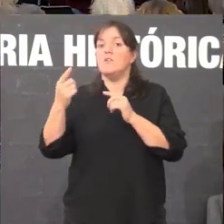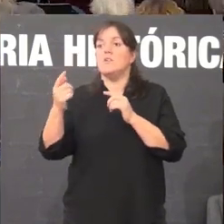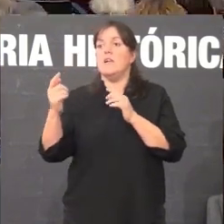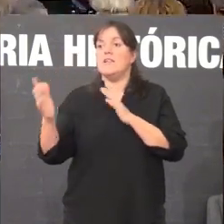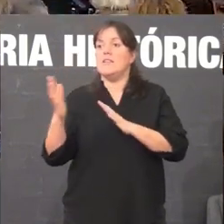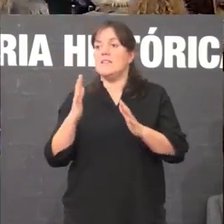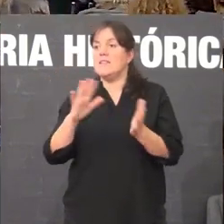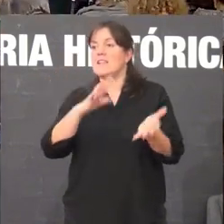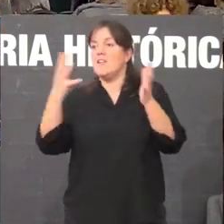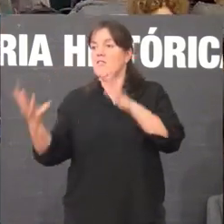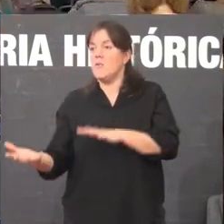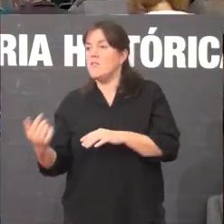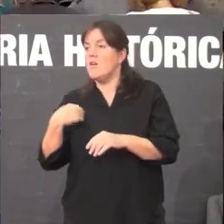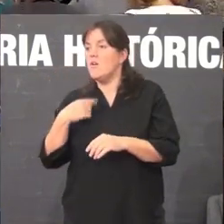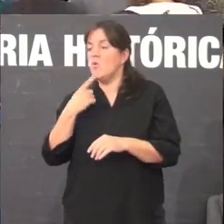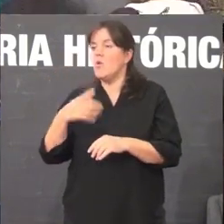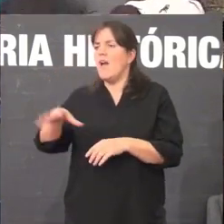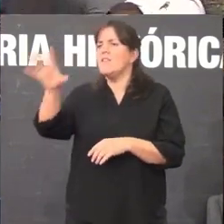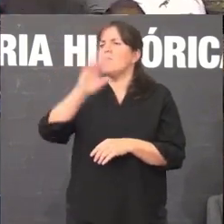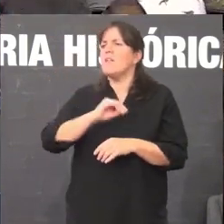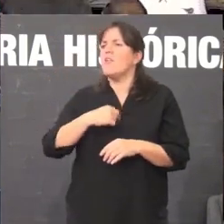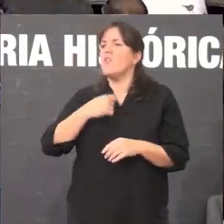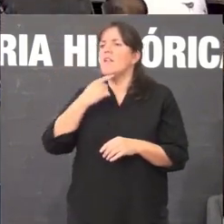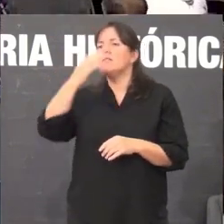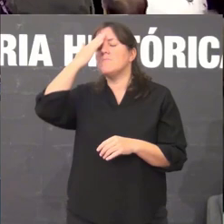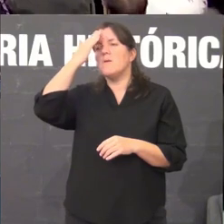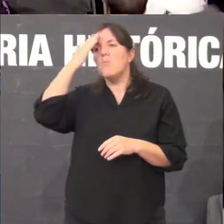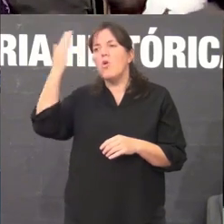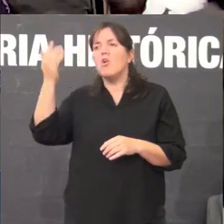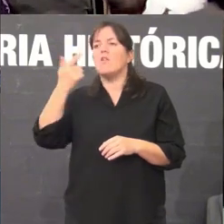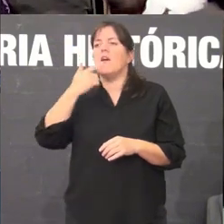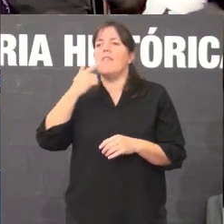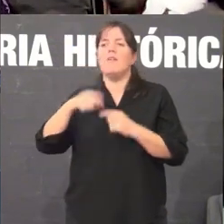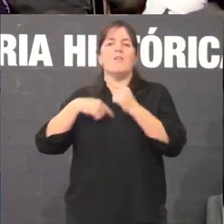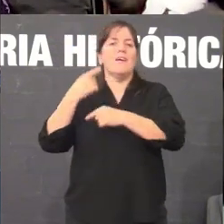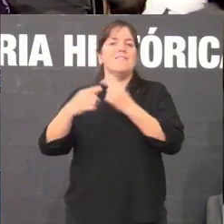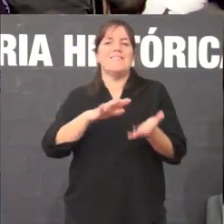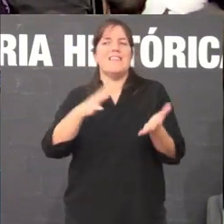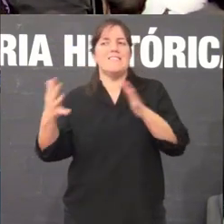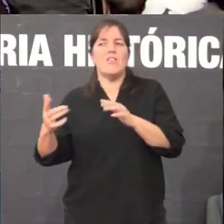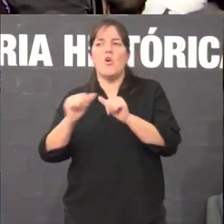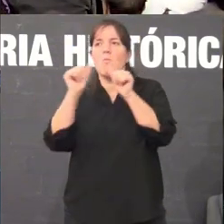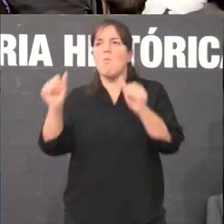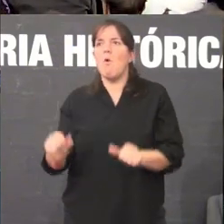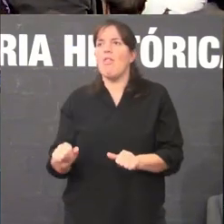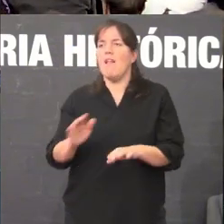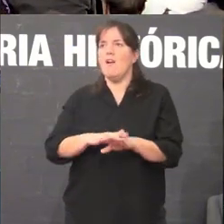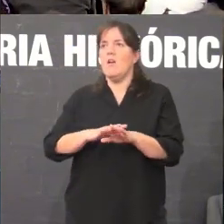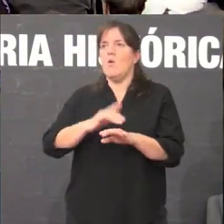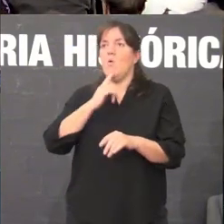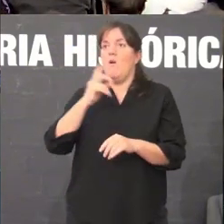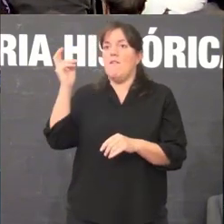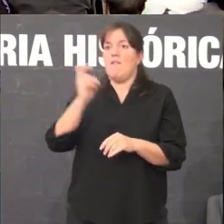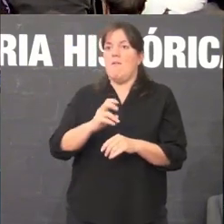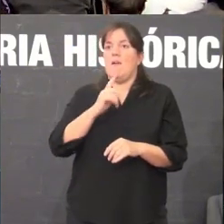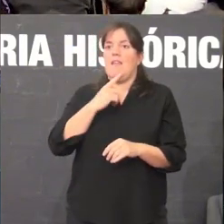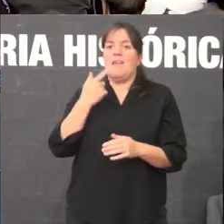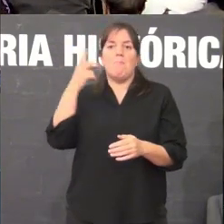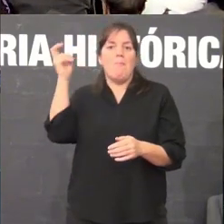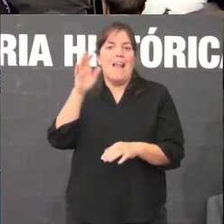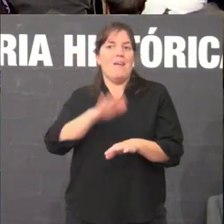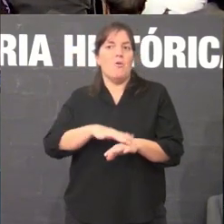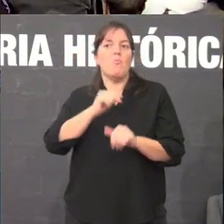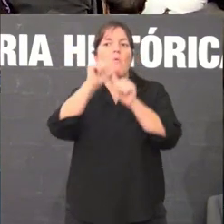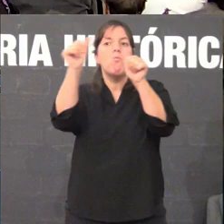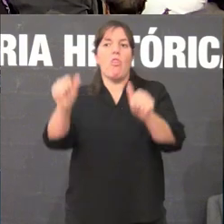interpretação privilegiada das memórias modélicas, da memória de uma transição modélica que deve servir como modelo.